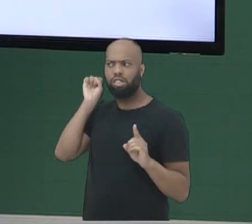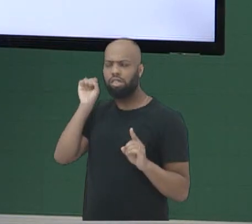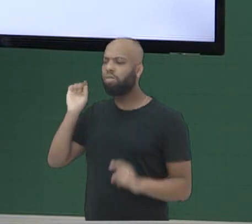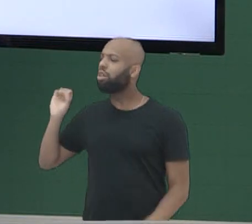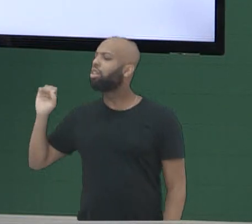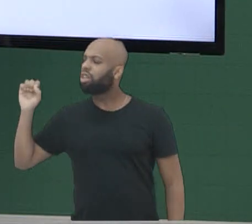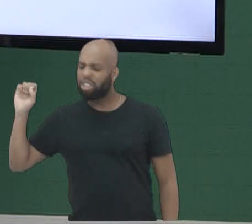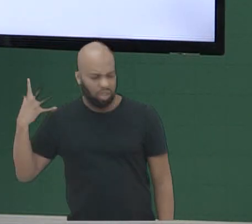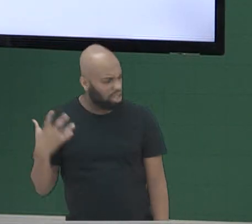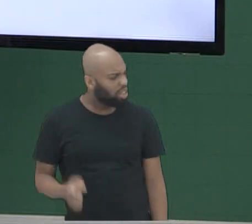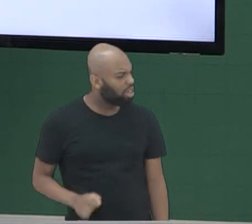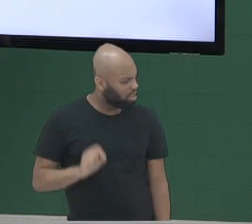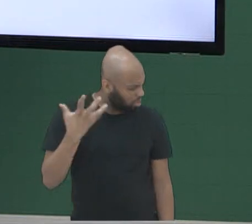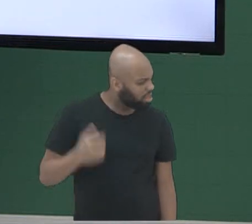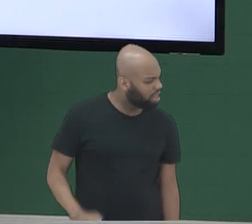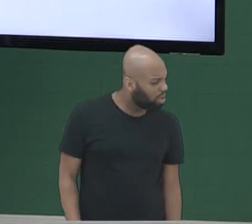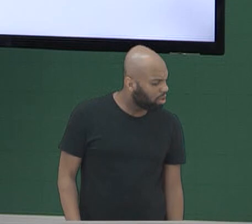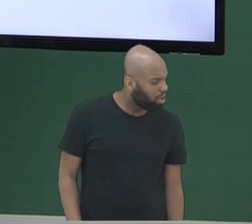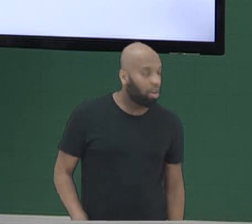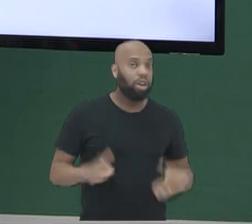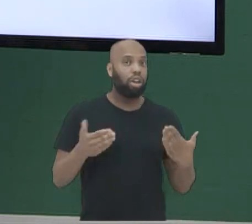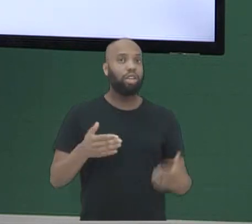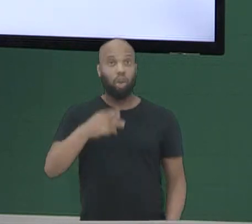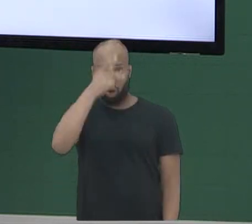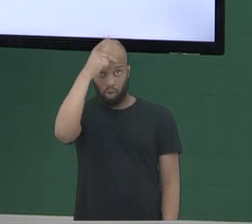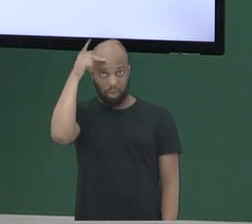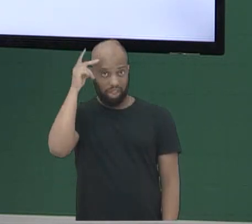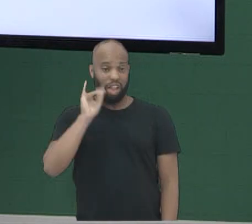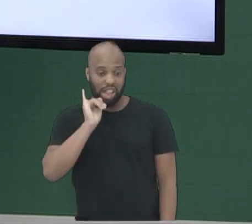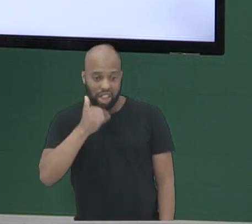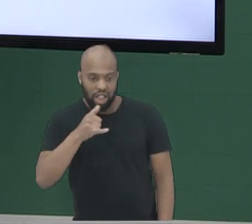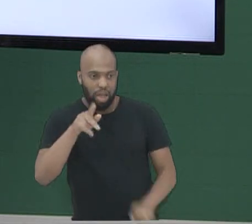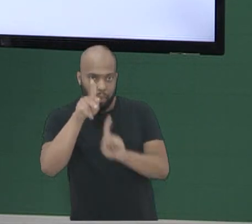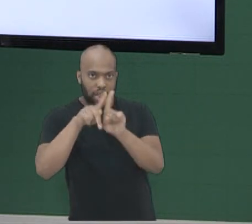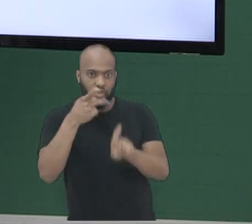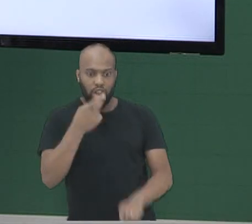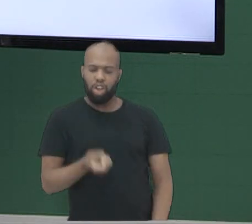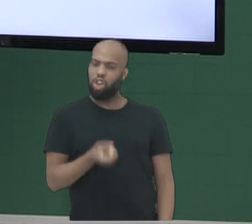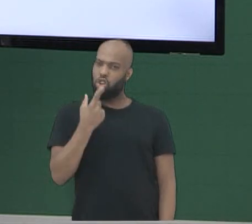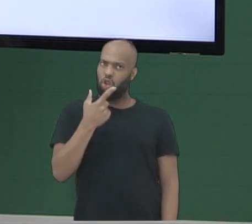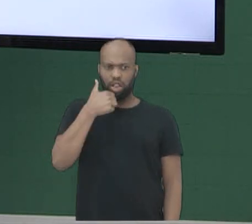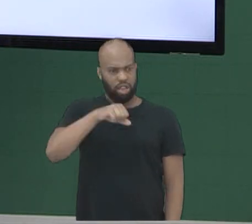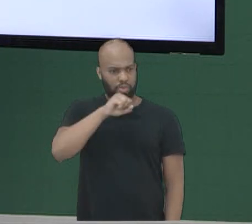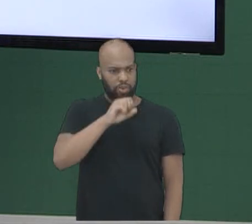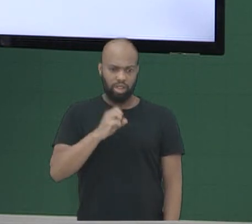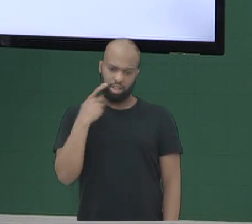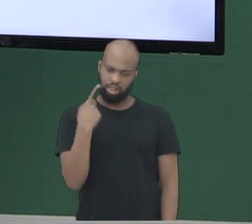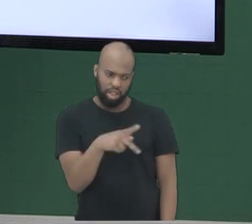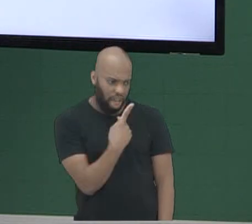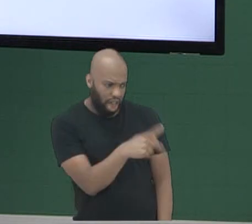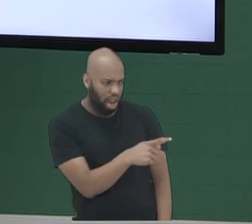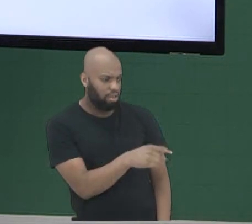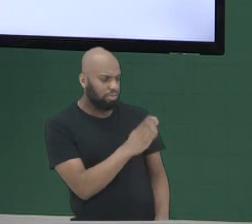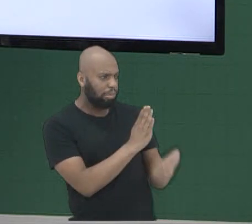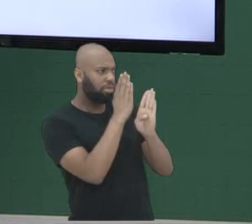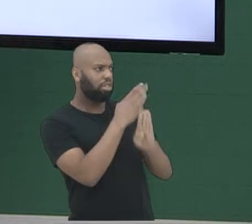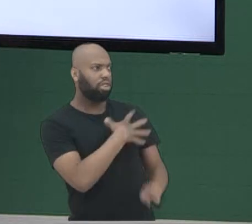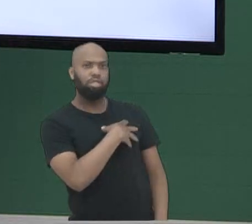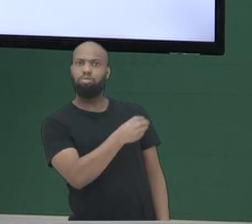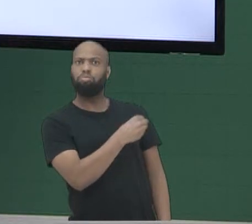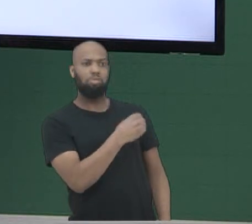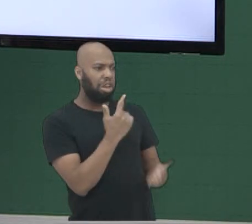sofra uma tortura, certo? A gente chamaria de bullying aí nesse caso. Ela diz que o livro não está ali, ela não